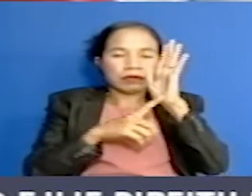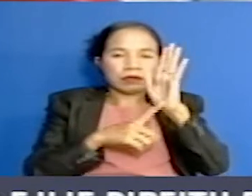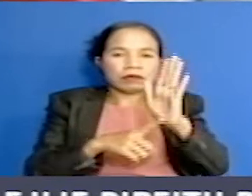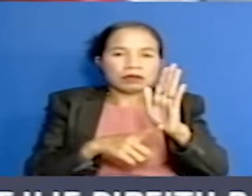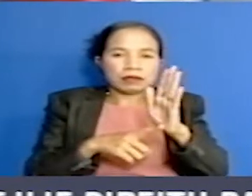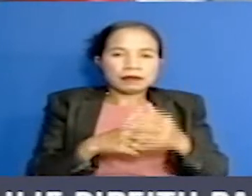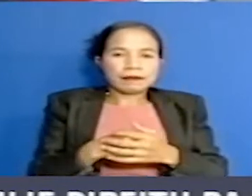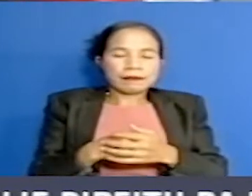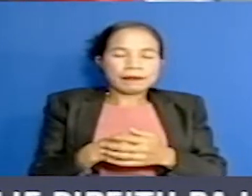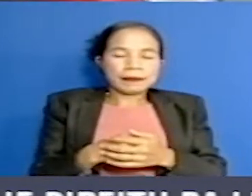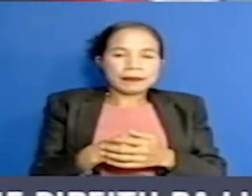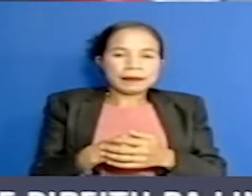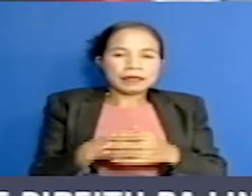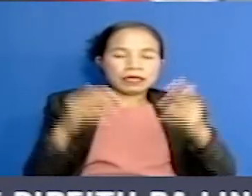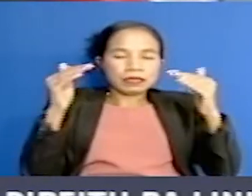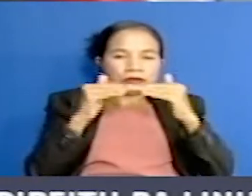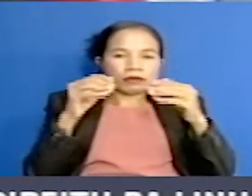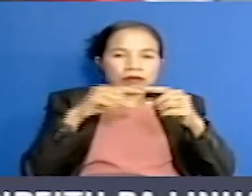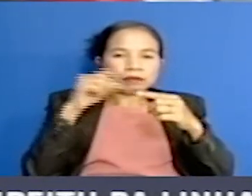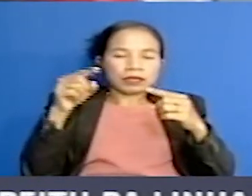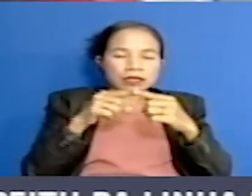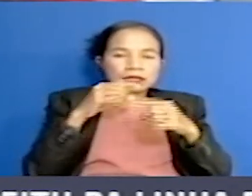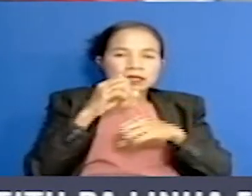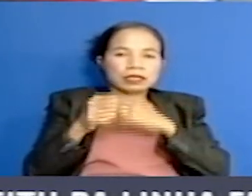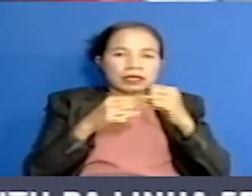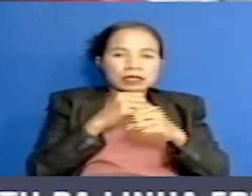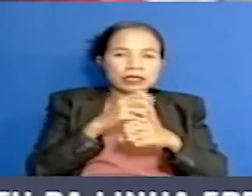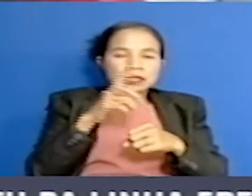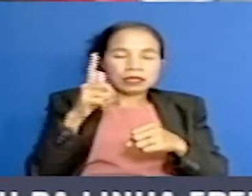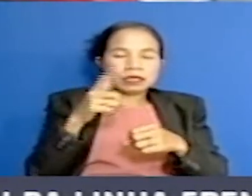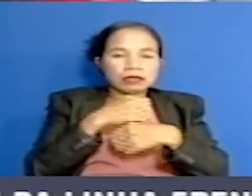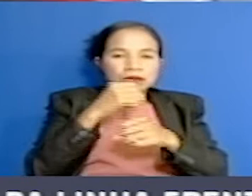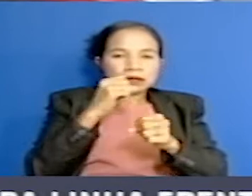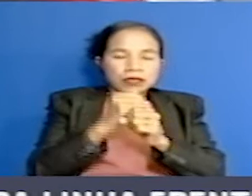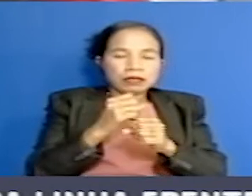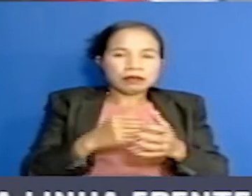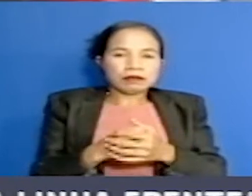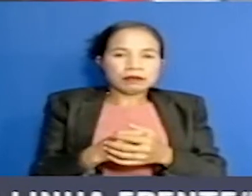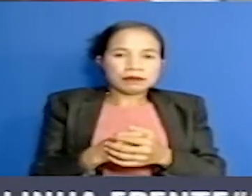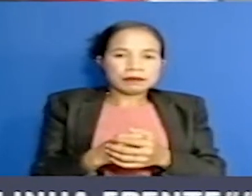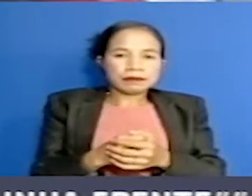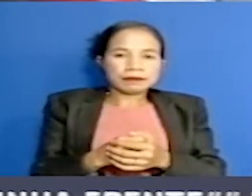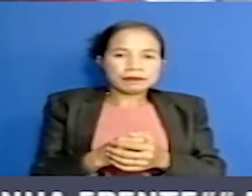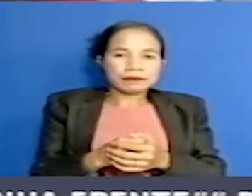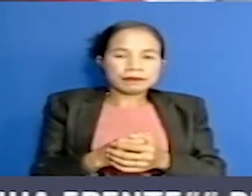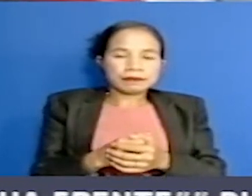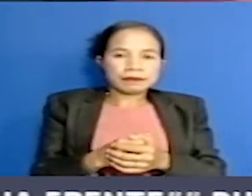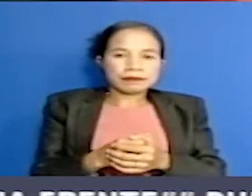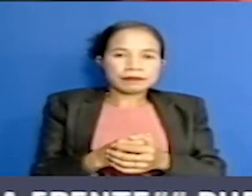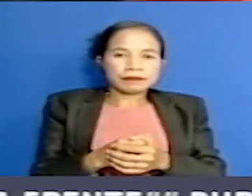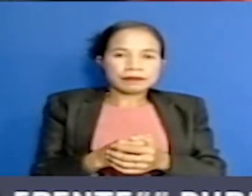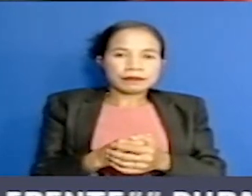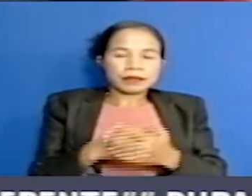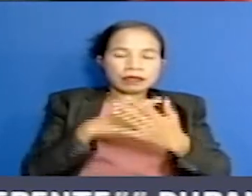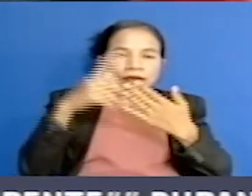a encontro né o ira e a tina noi né e tabela a dia o atende ver sala o atende ver finance né e tabela a